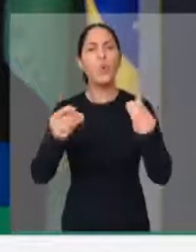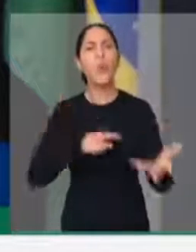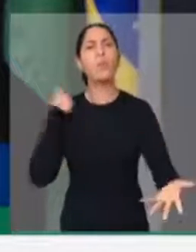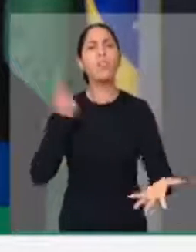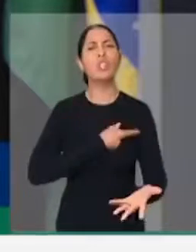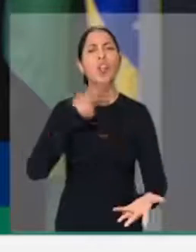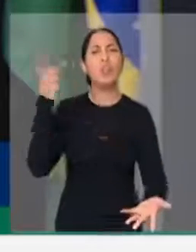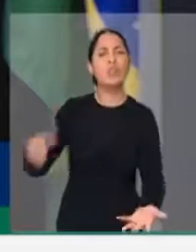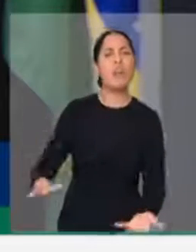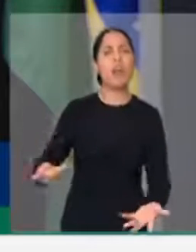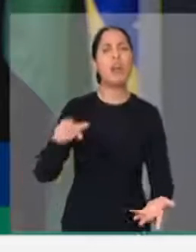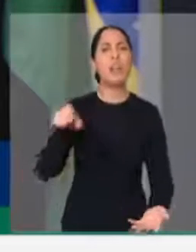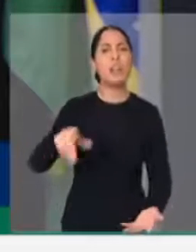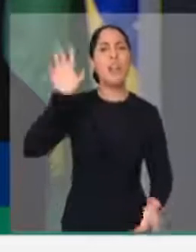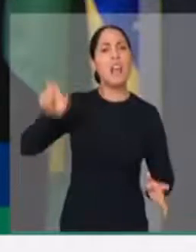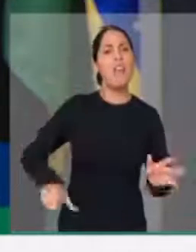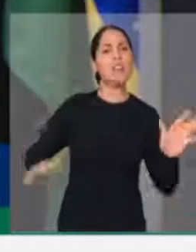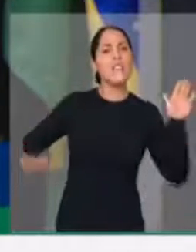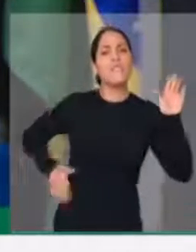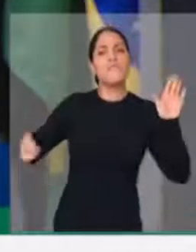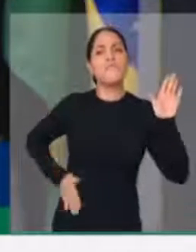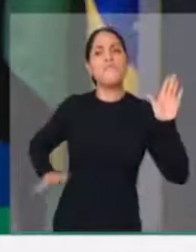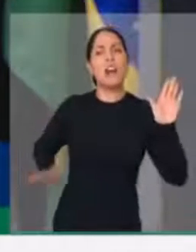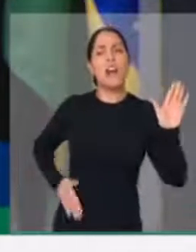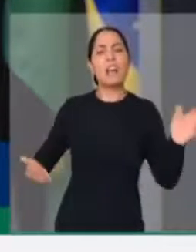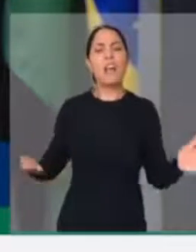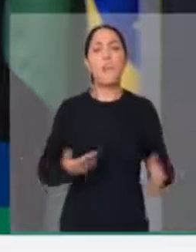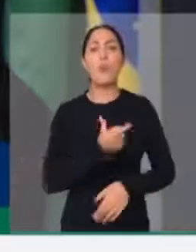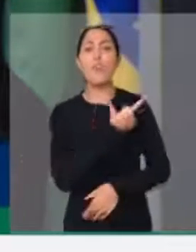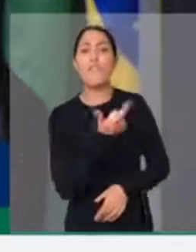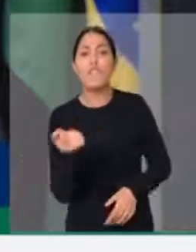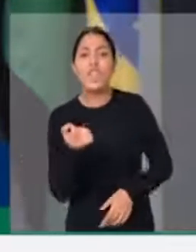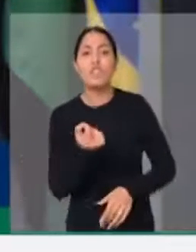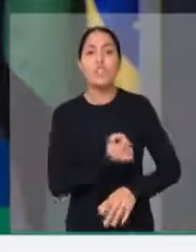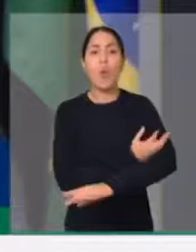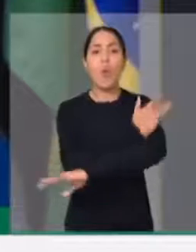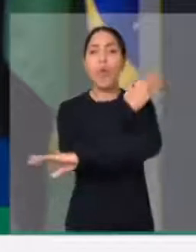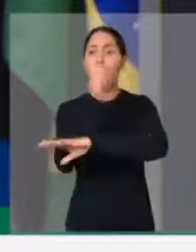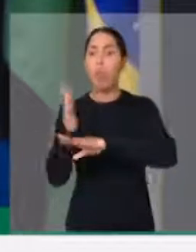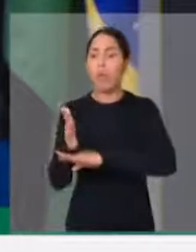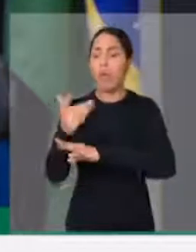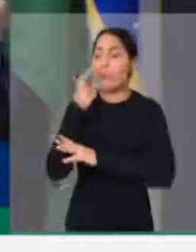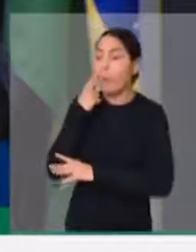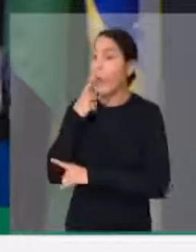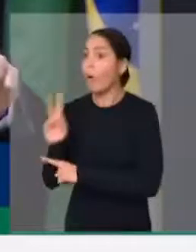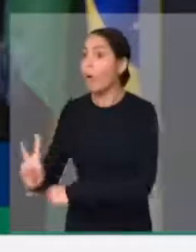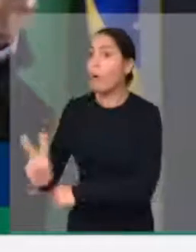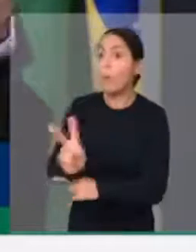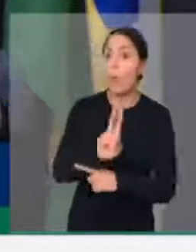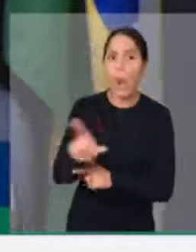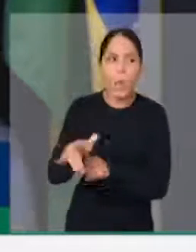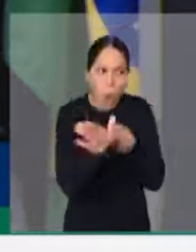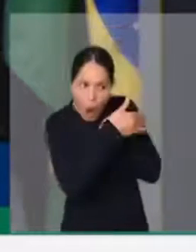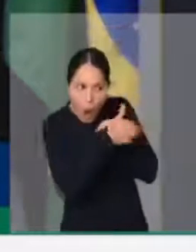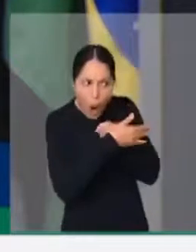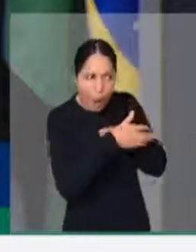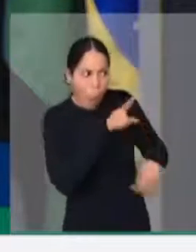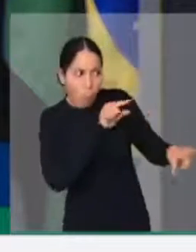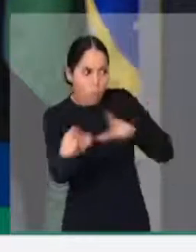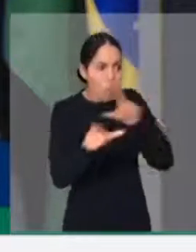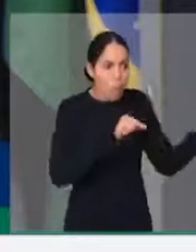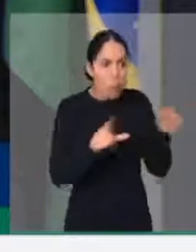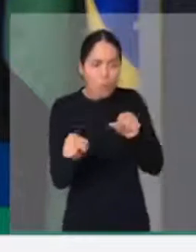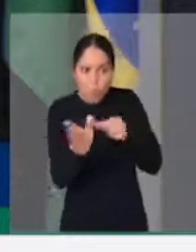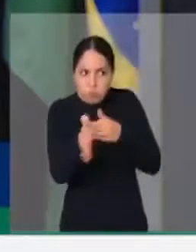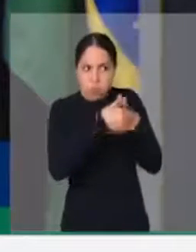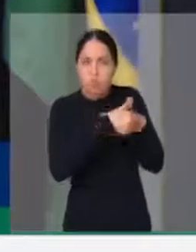vai ouvir um vagabundo com esse que durante vinte e poucos dias em sua caçada se escondendo correndo da